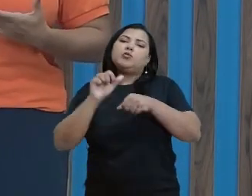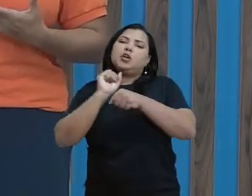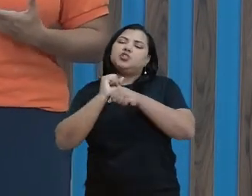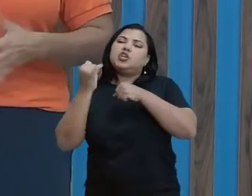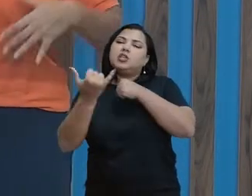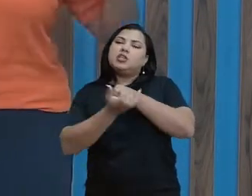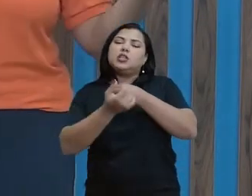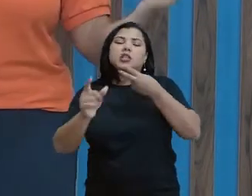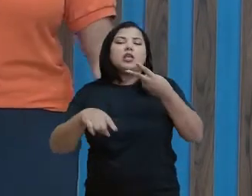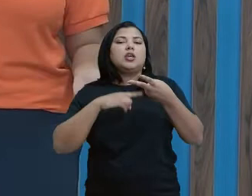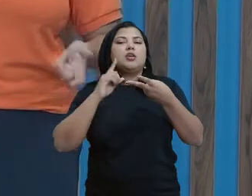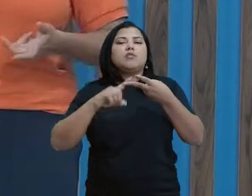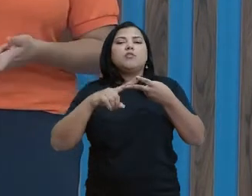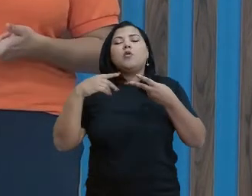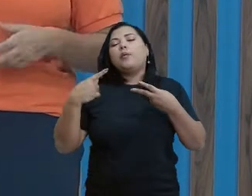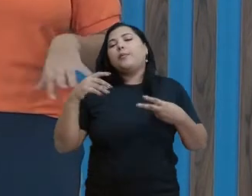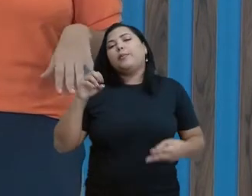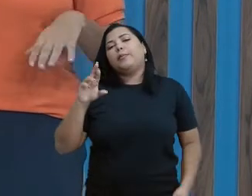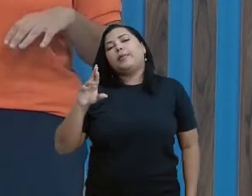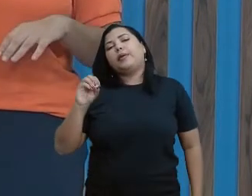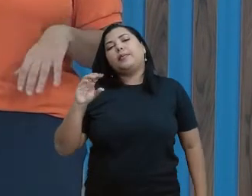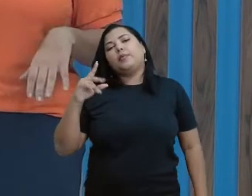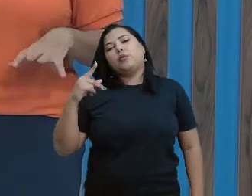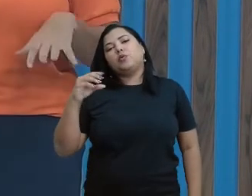locuções adjetivas, preposições,